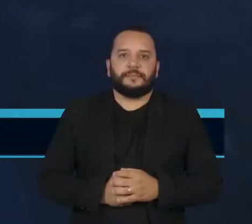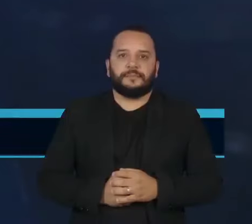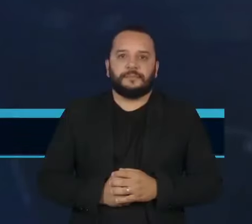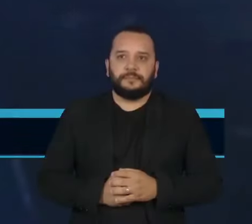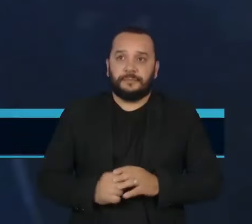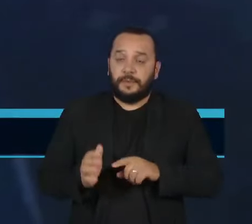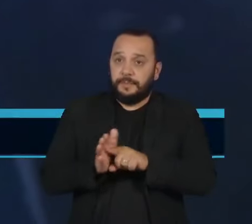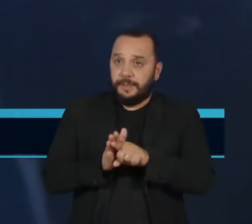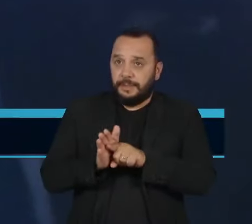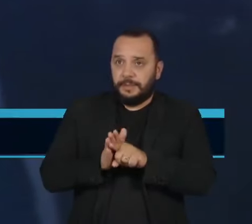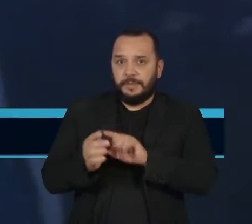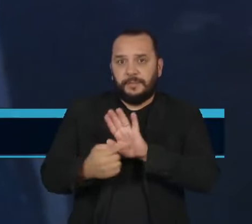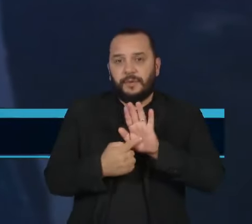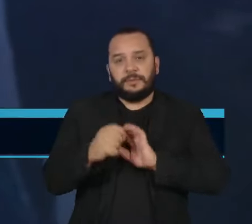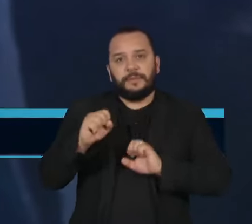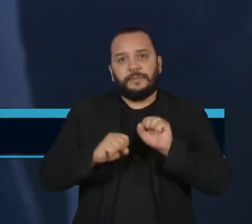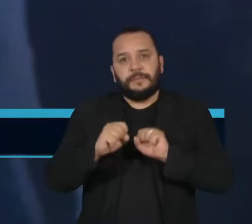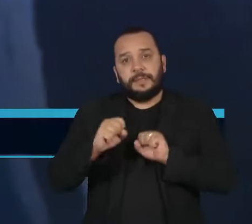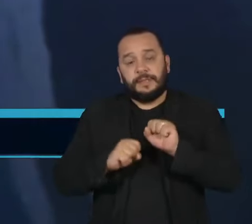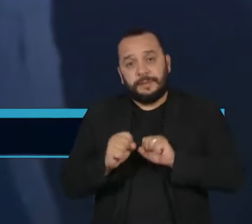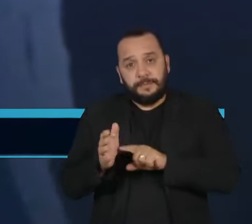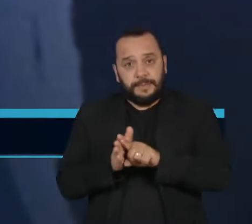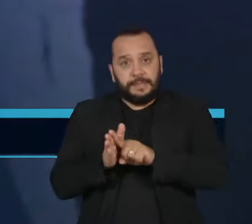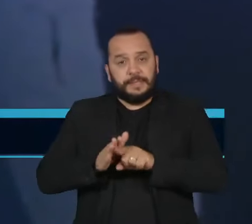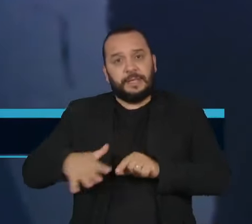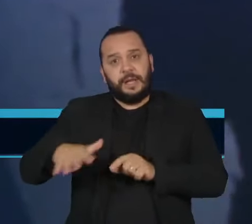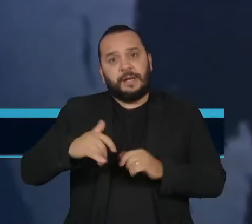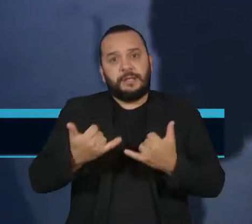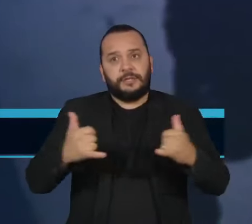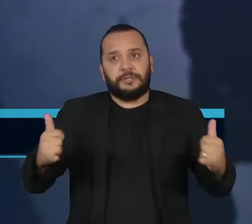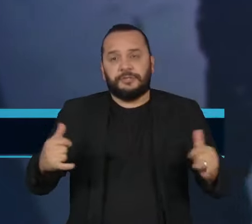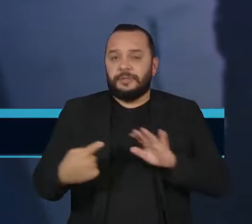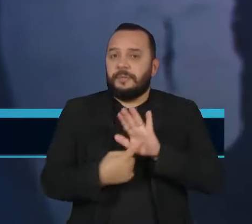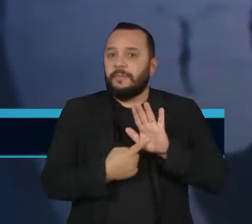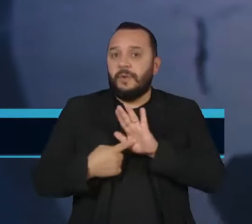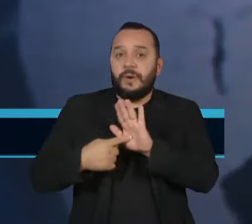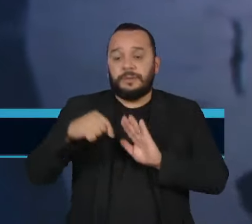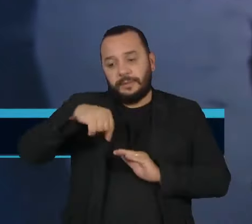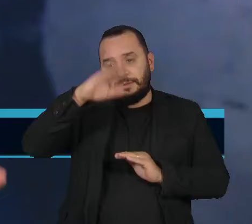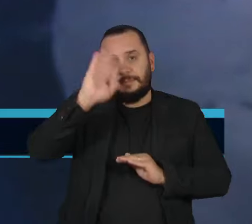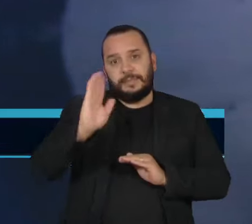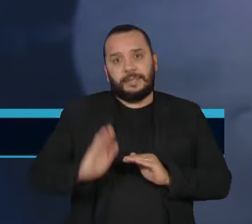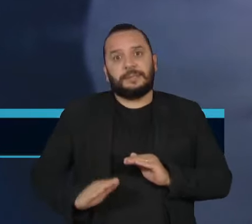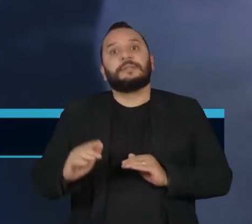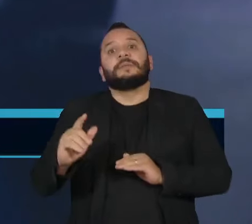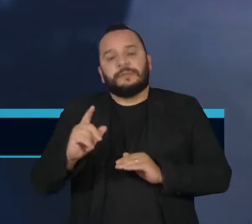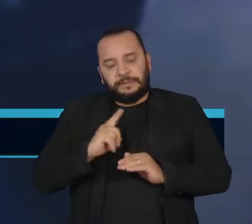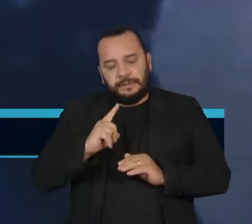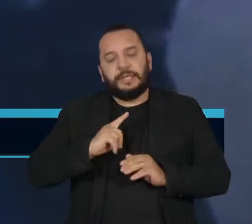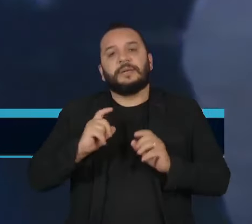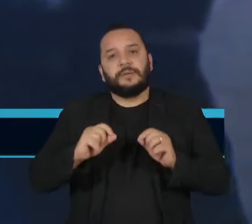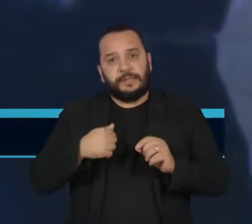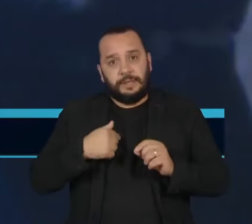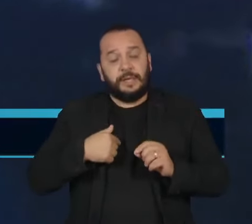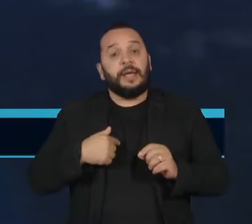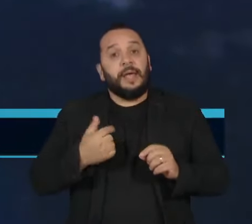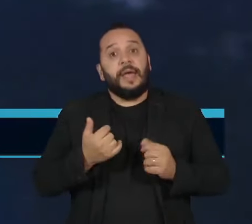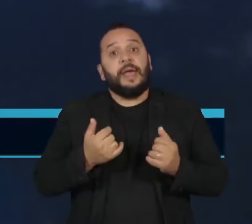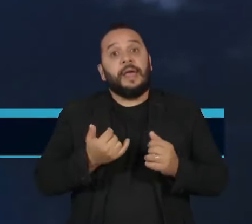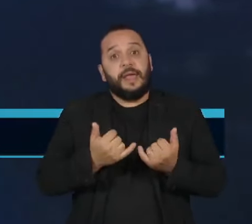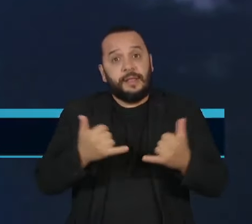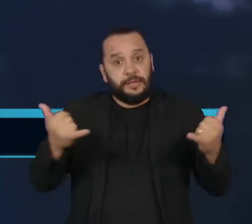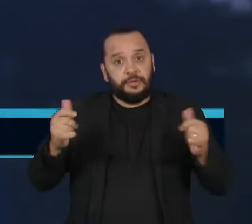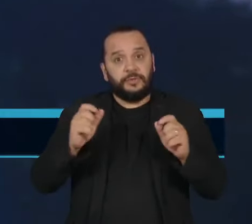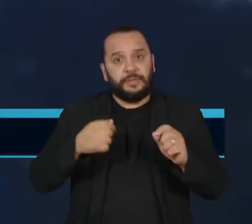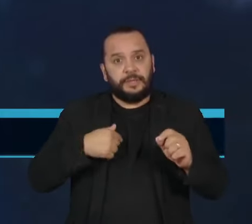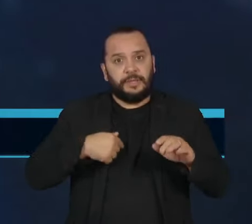um levantamento feito pela empresa de pesquisa energética estima que a matriz elétrica brasileira terá alta na participação das energias eólica